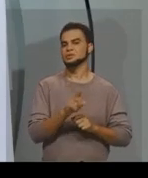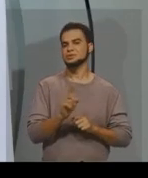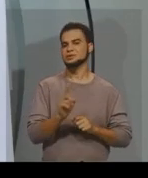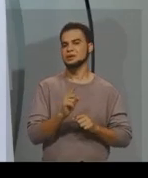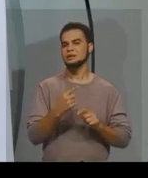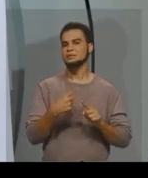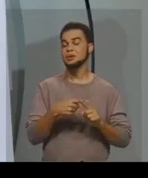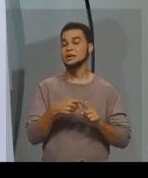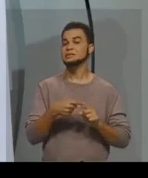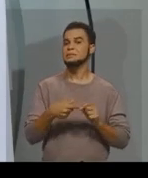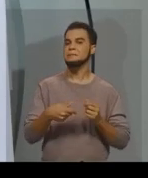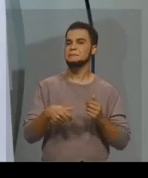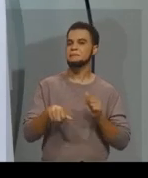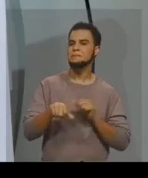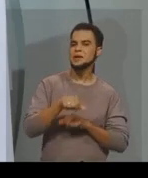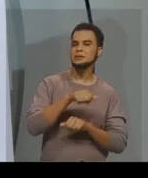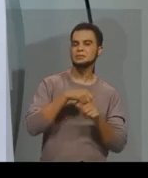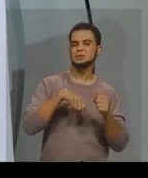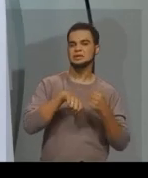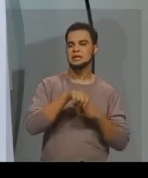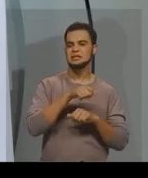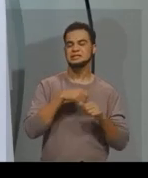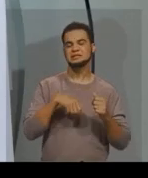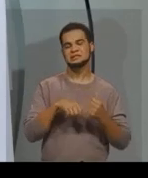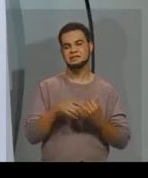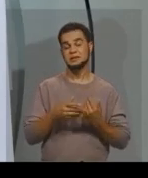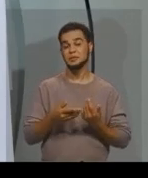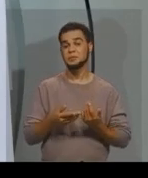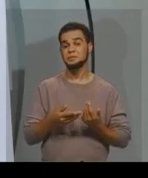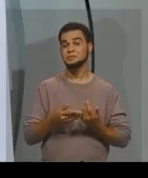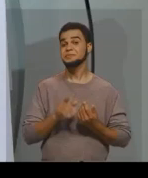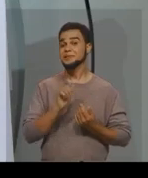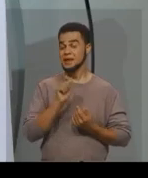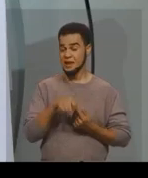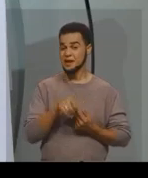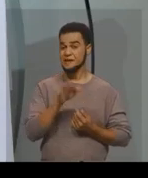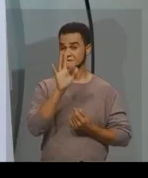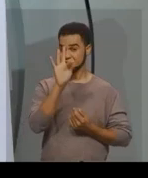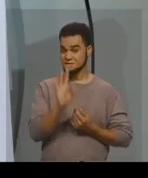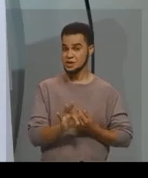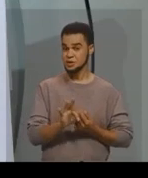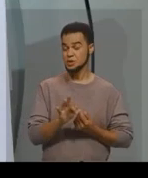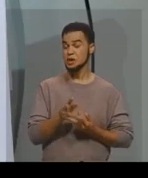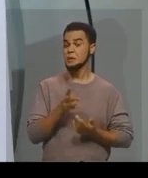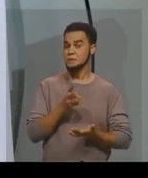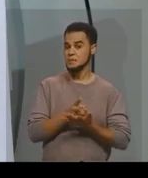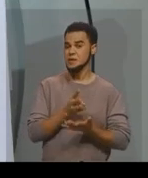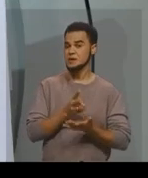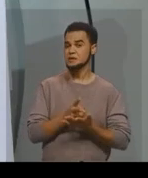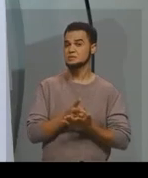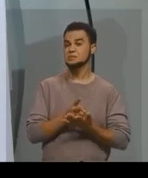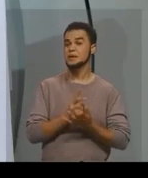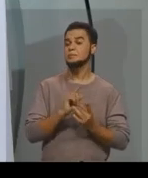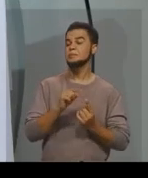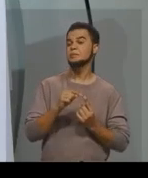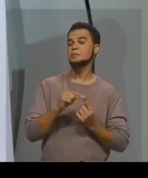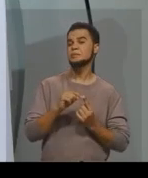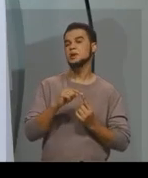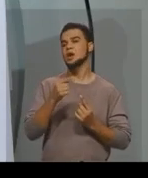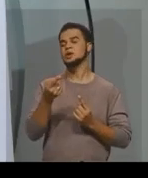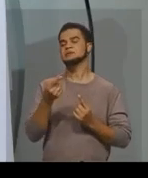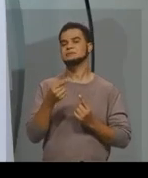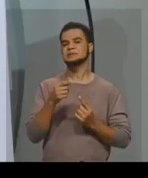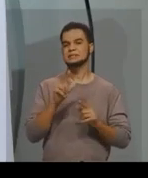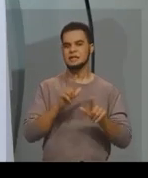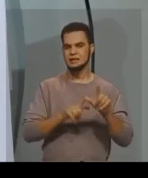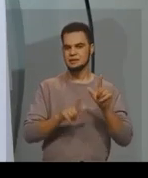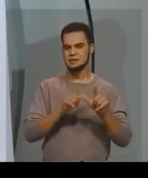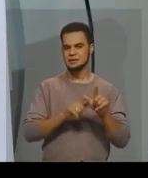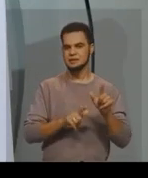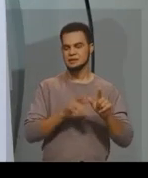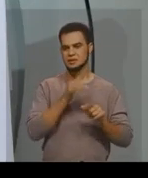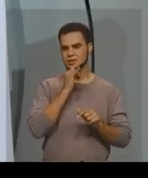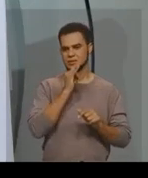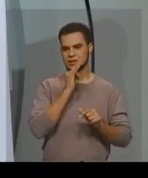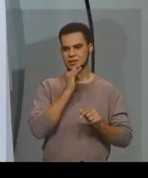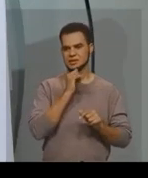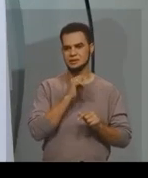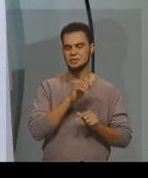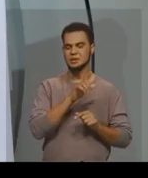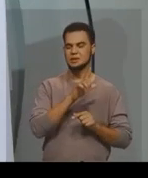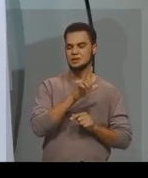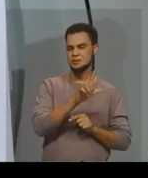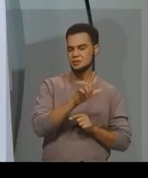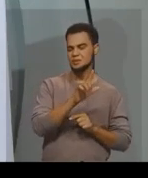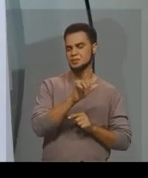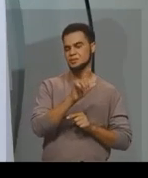mesmo. Vai continuar sendo fatorial a partir das próximas letras. Quantas letras eu tenho aqui? O Lávio, né?